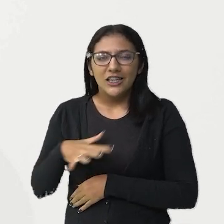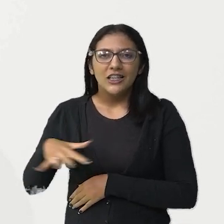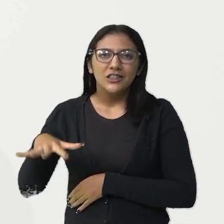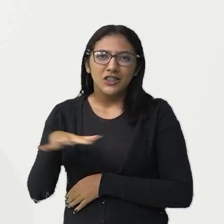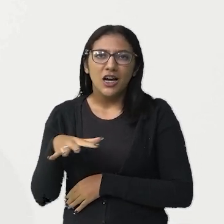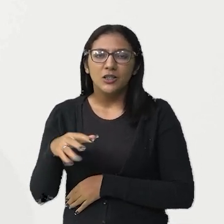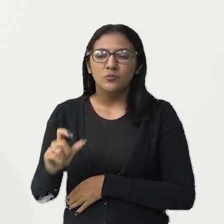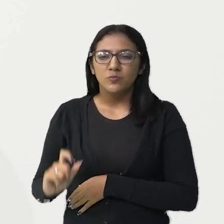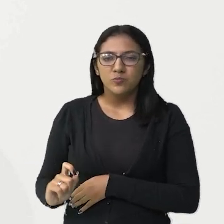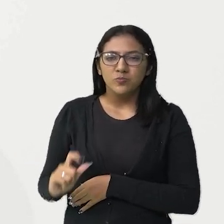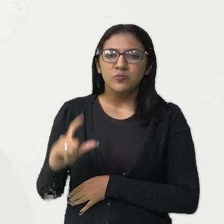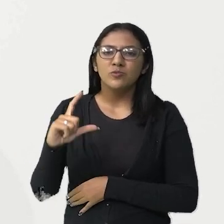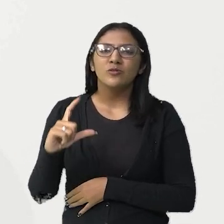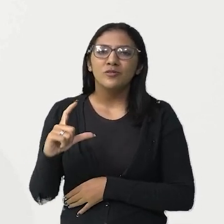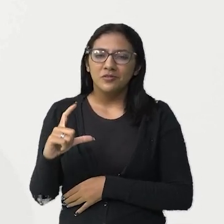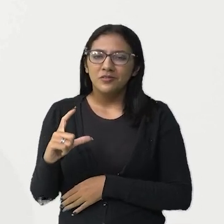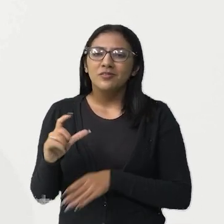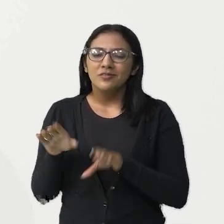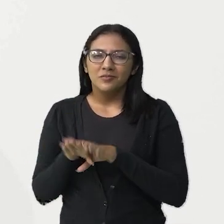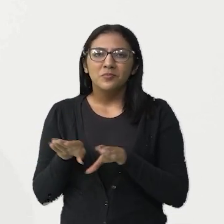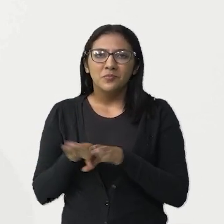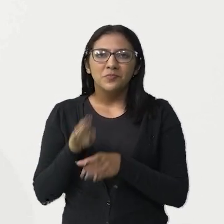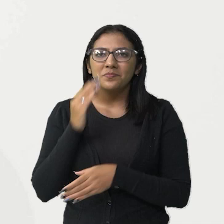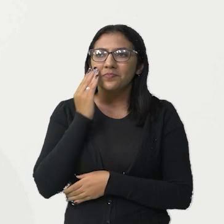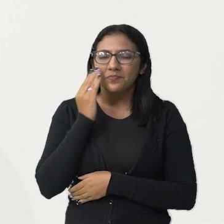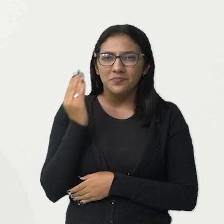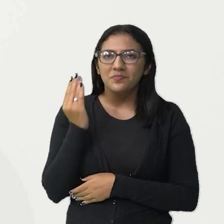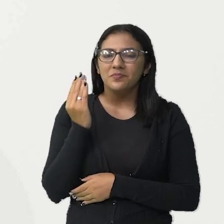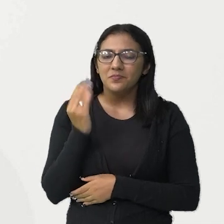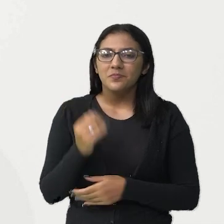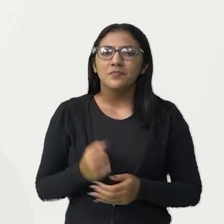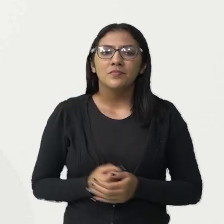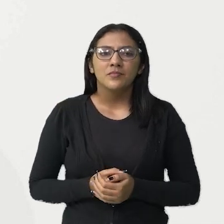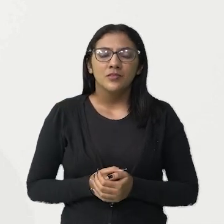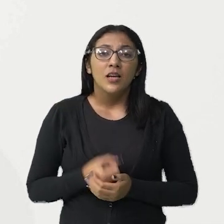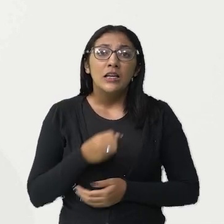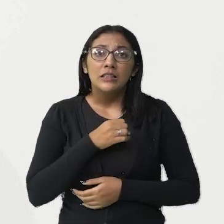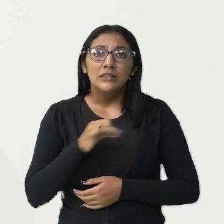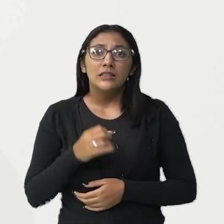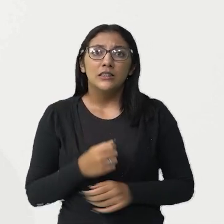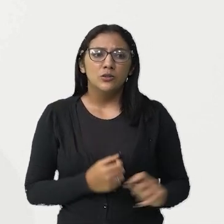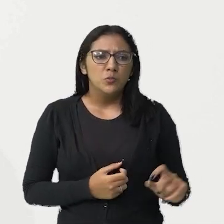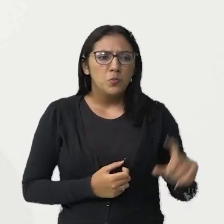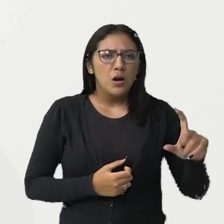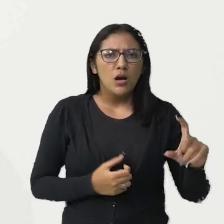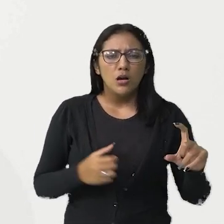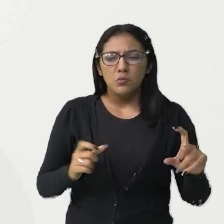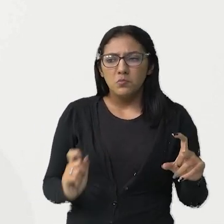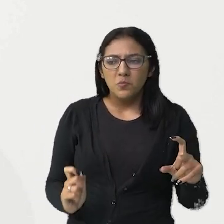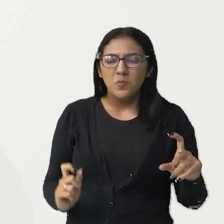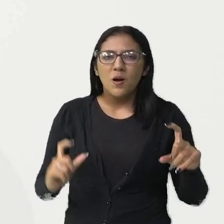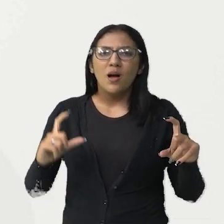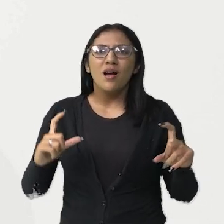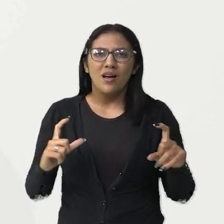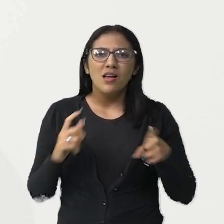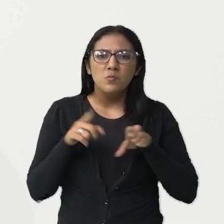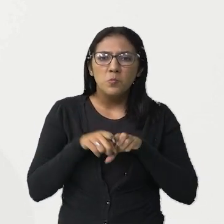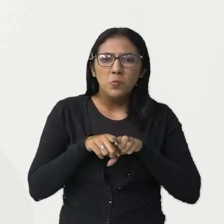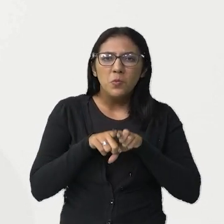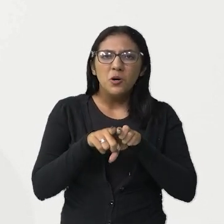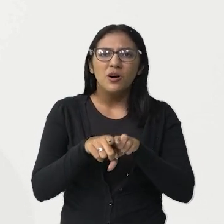de área plantada com as mudas. Então, se eu aumento de um lado e do outro lado